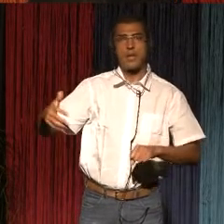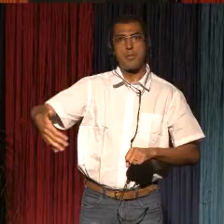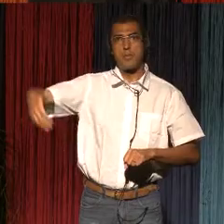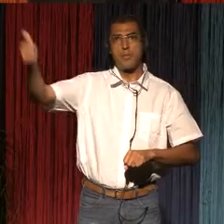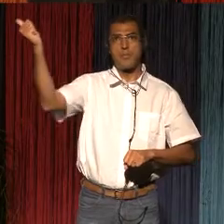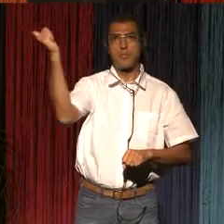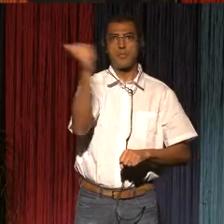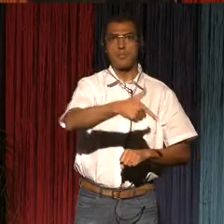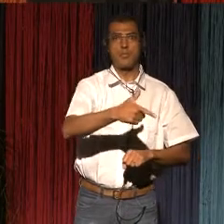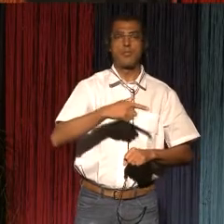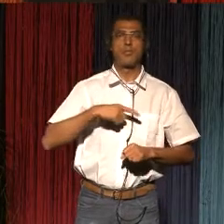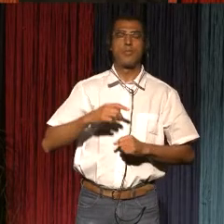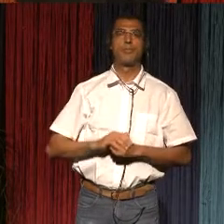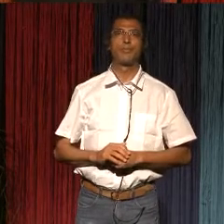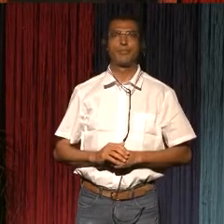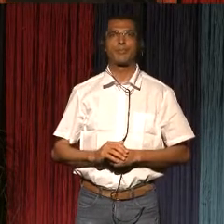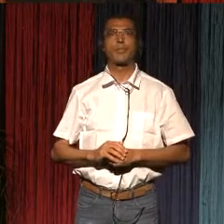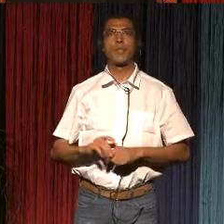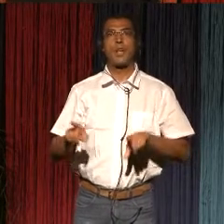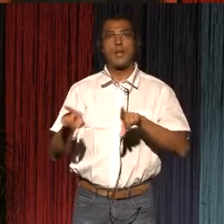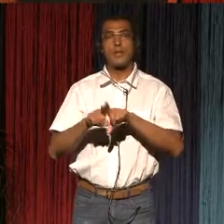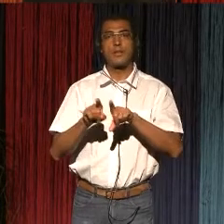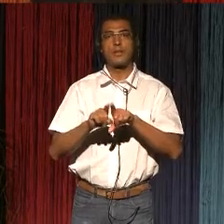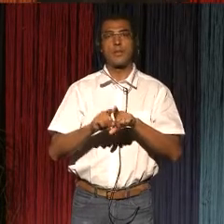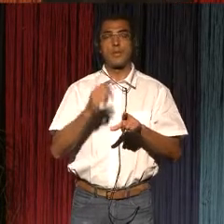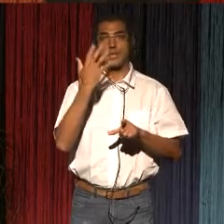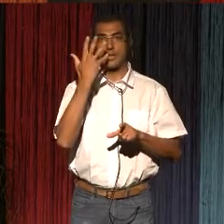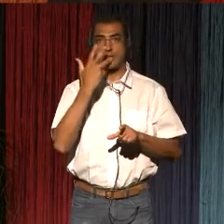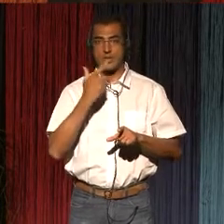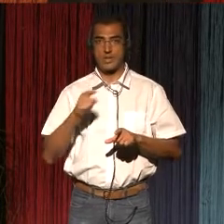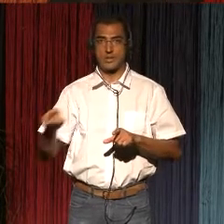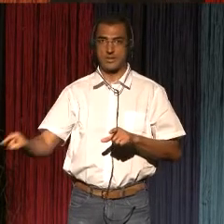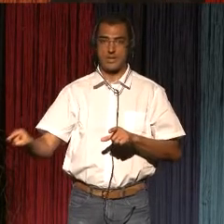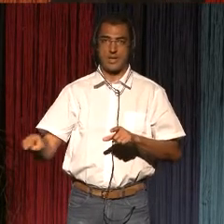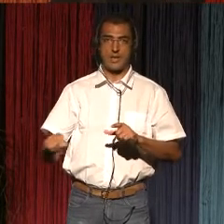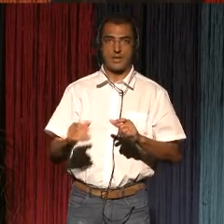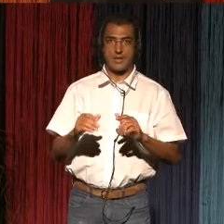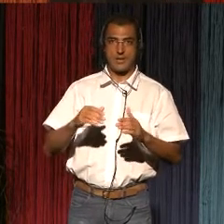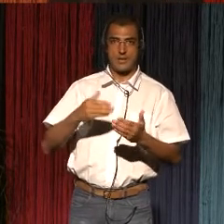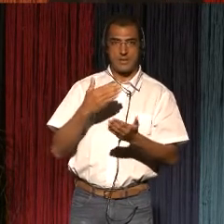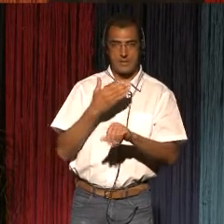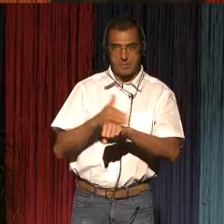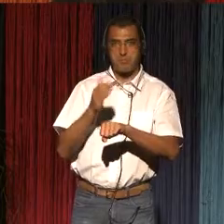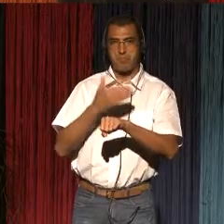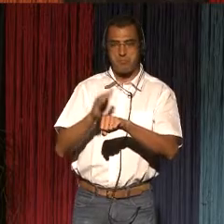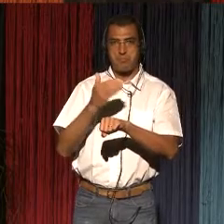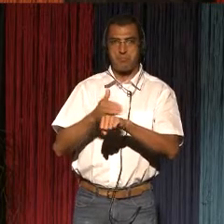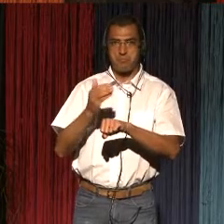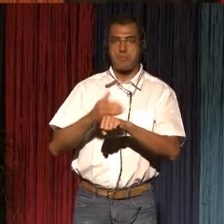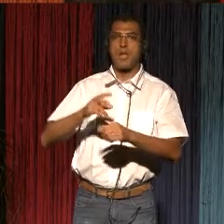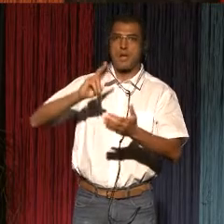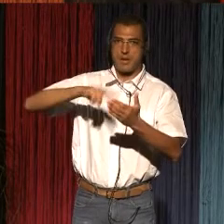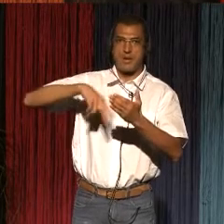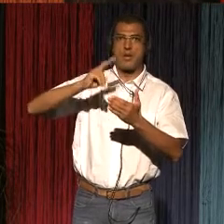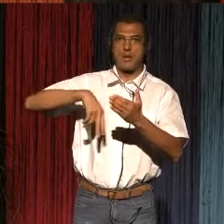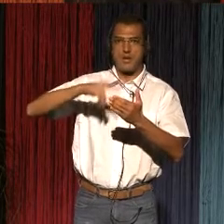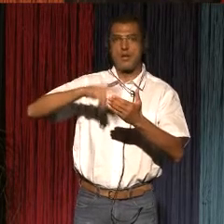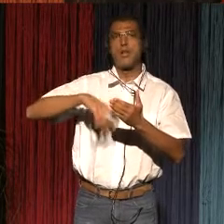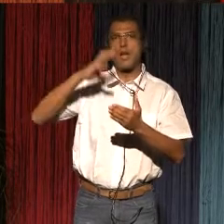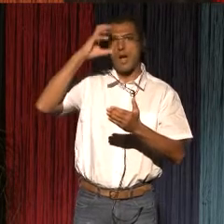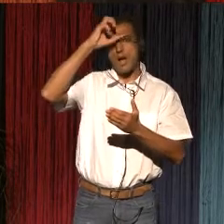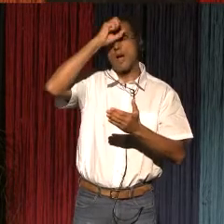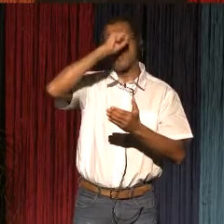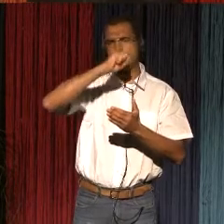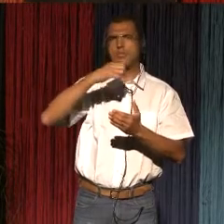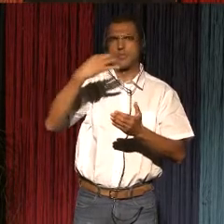que também são treinadas então a ler na educação infantil, elas vão ler. Claro, se eu ensinar você a ler, você vai ler